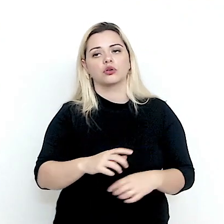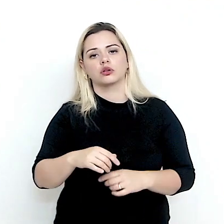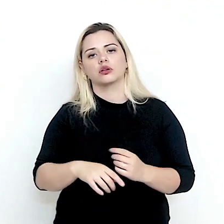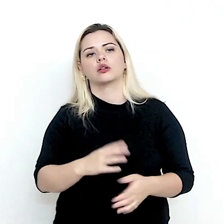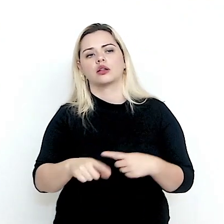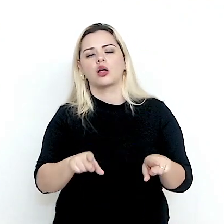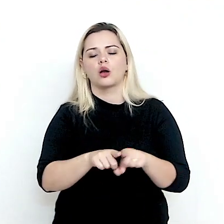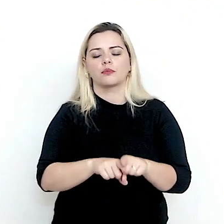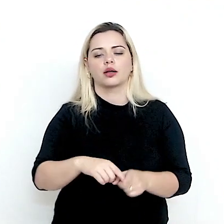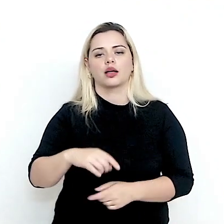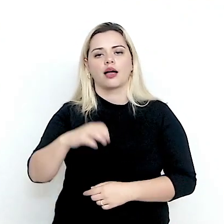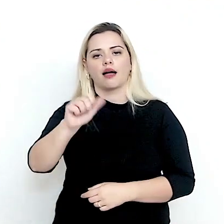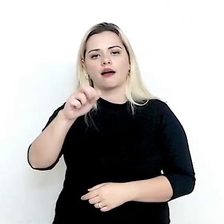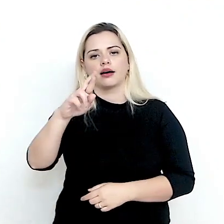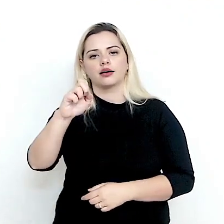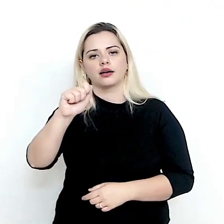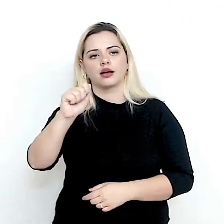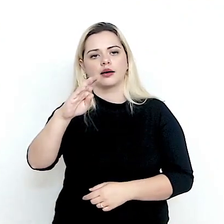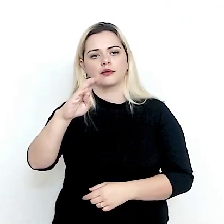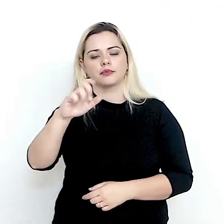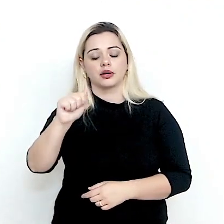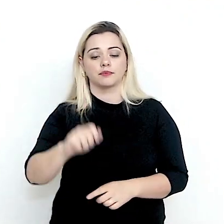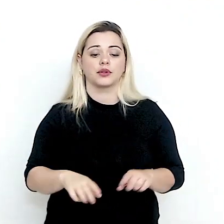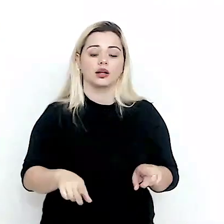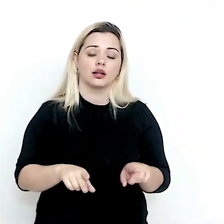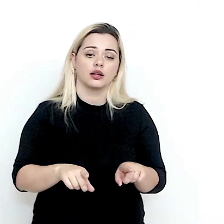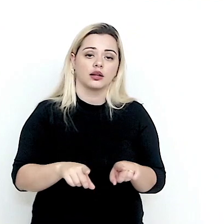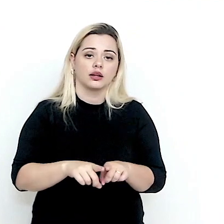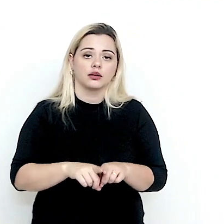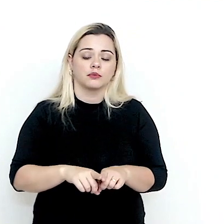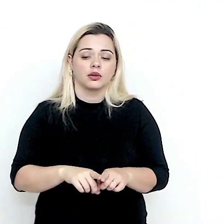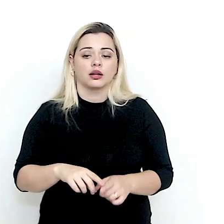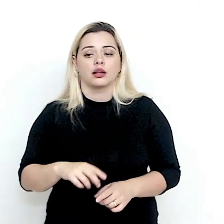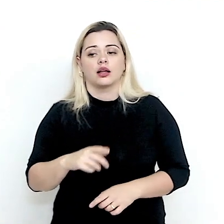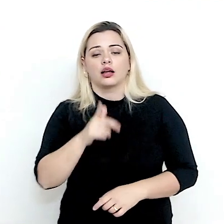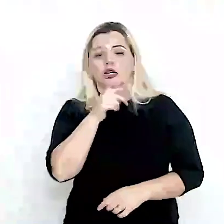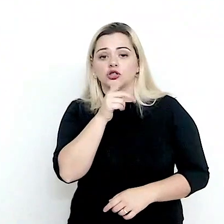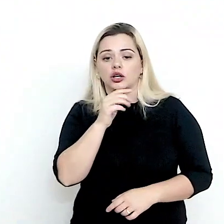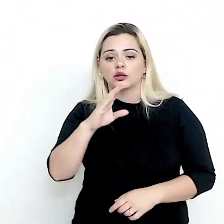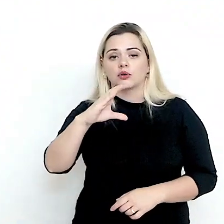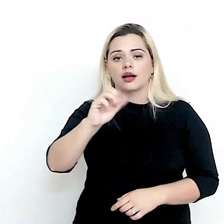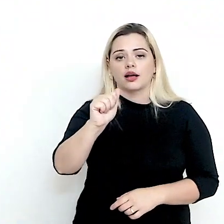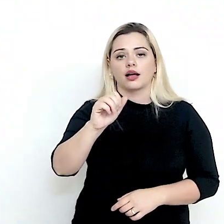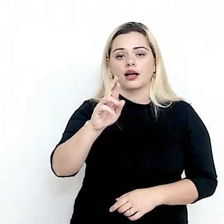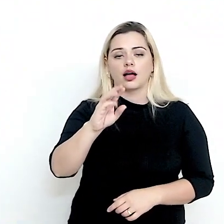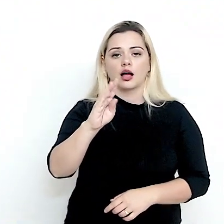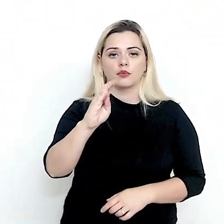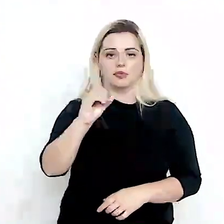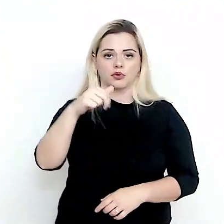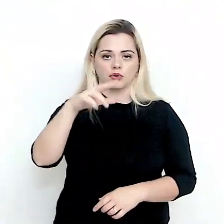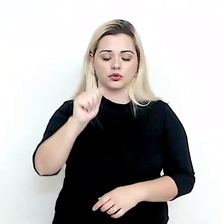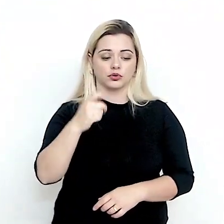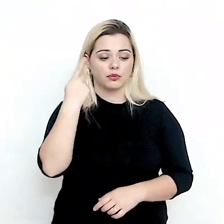uma complementariedade natural na área de hidrocarbonetos, uma vez que temos expertise na exploração de